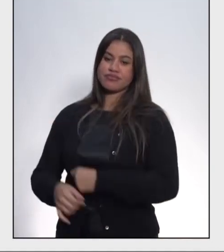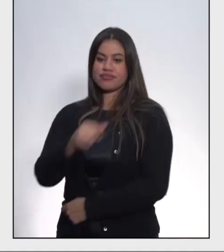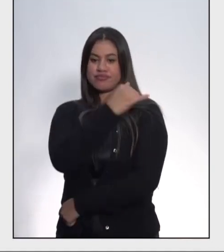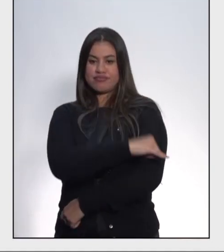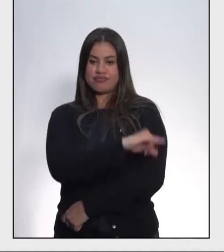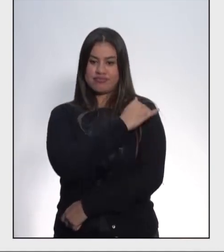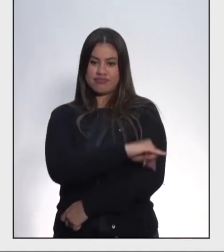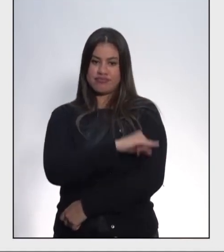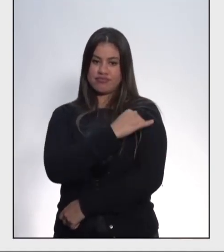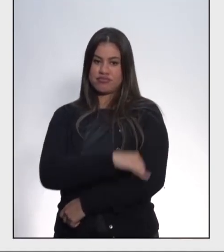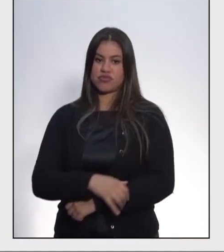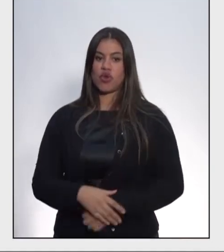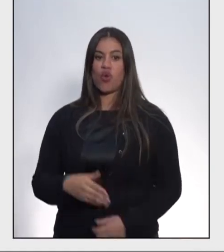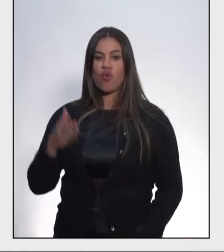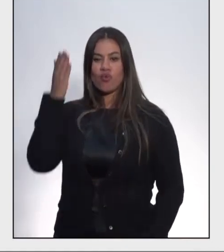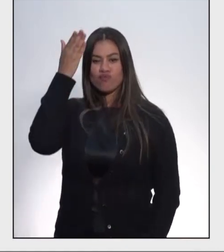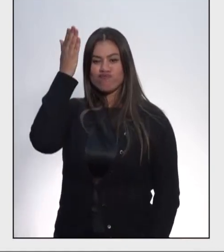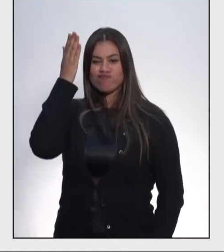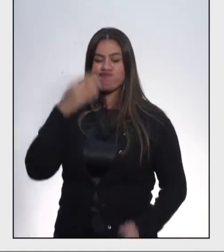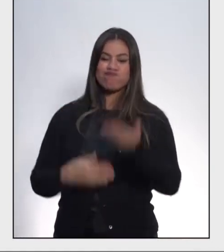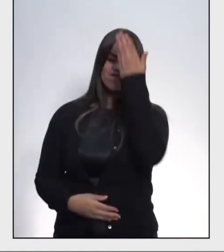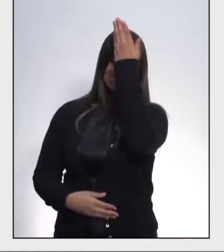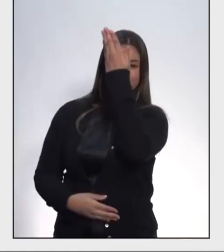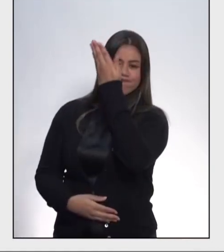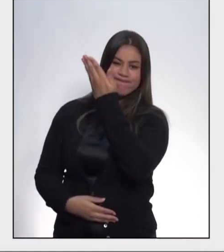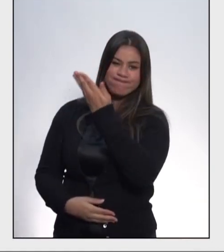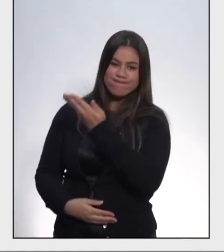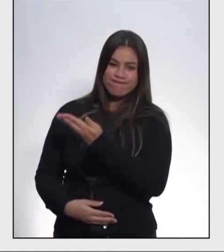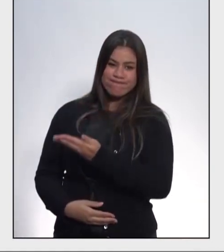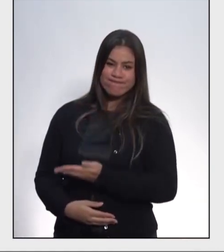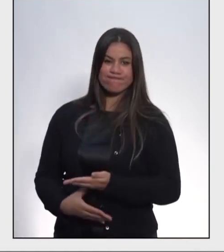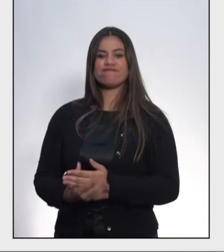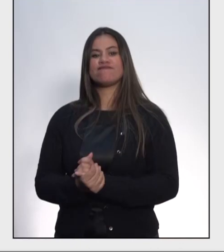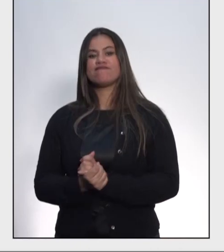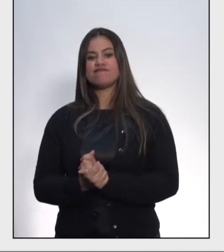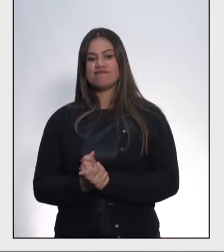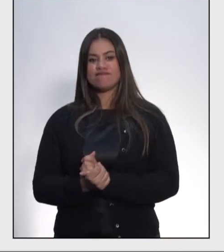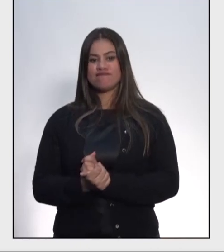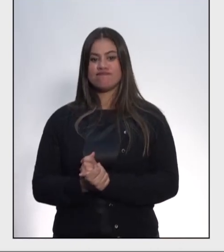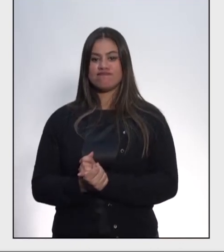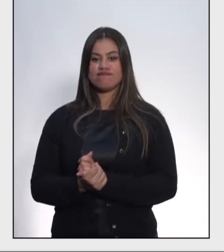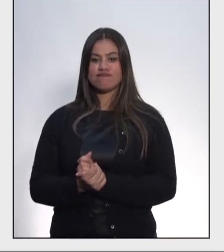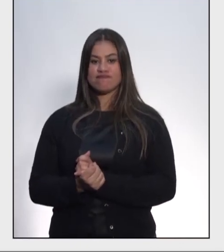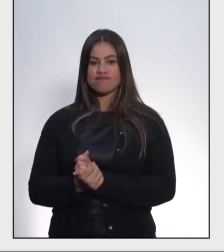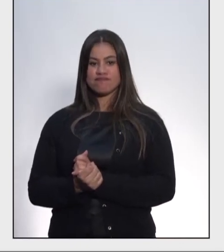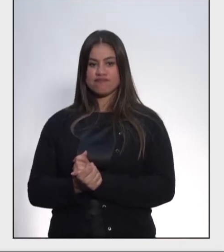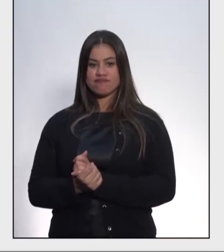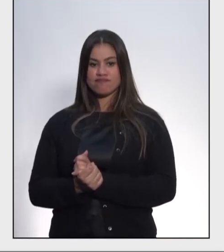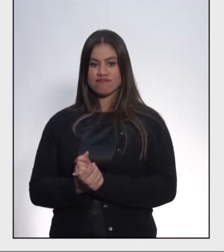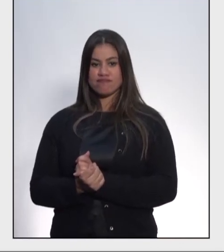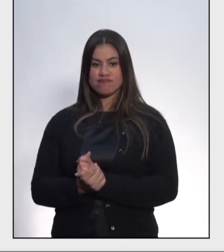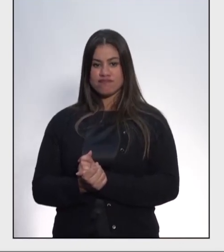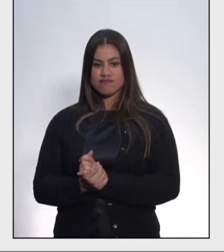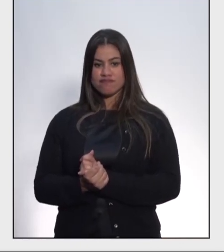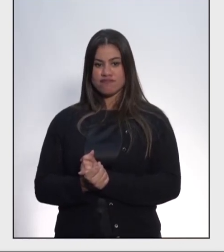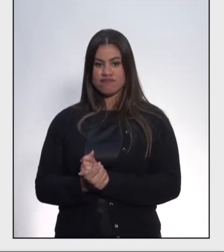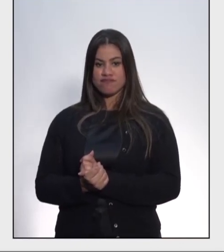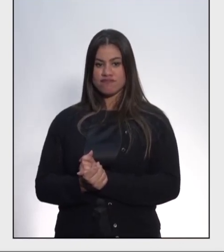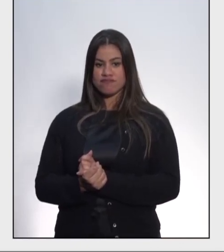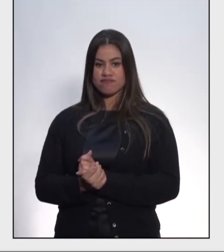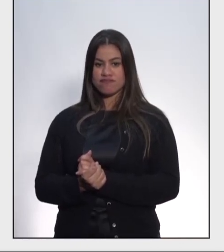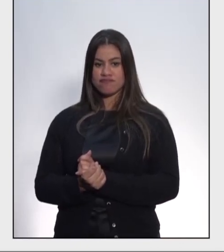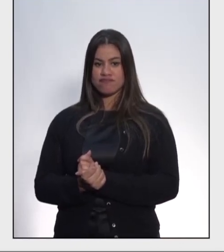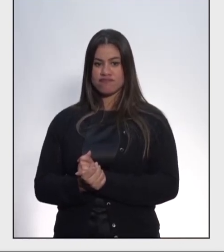Janeiro, imateriais, para você ver como é uma coisa bem ampla. Olha lá, a banda de Ipanema, o cordão da Bola Preta, o cacique de Ramos, que é do Carnaval. Tudo bem?